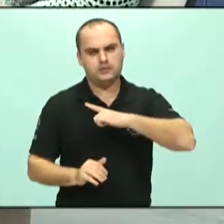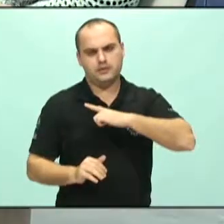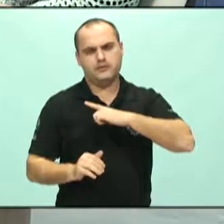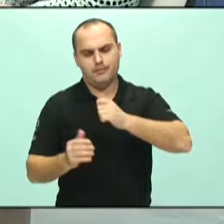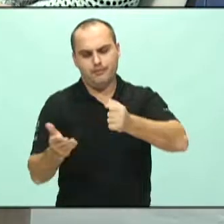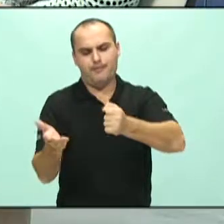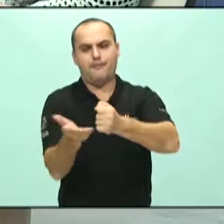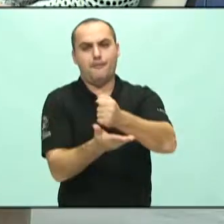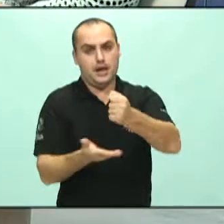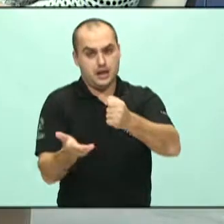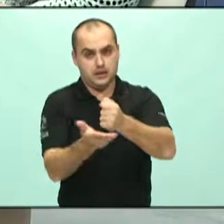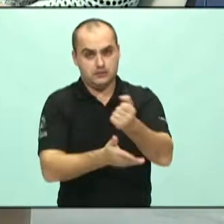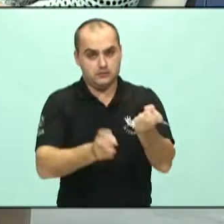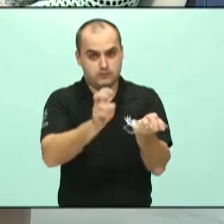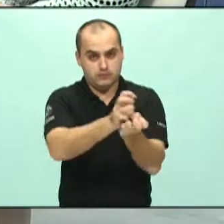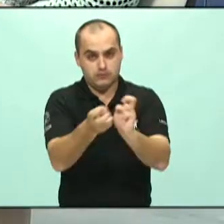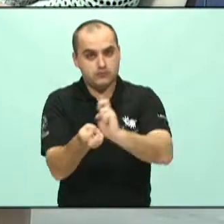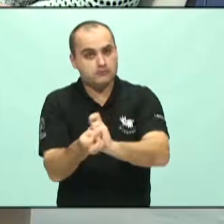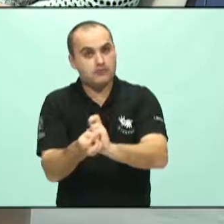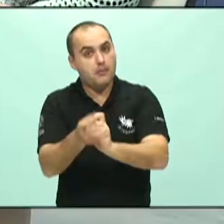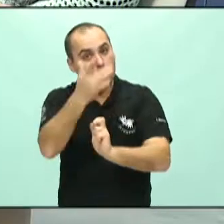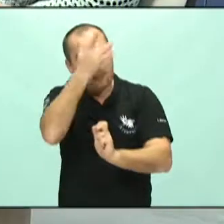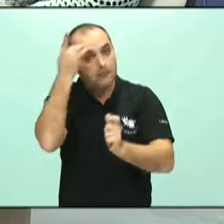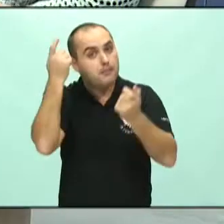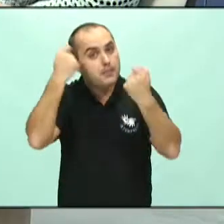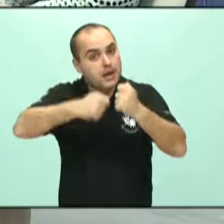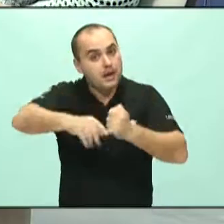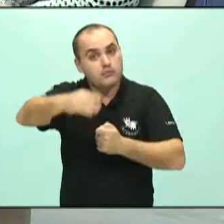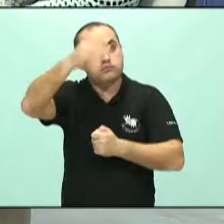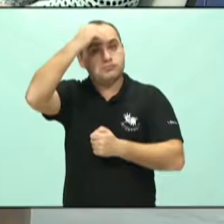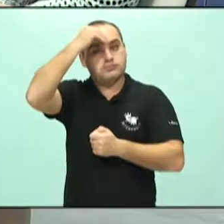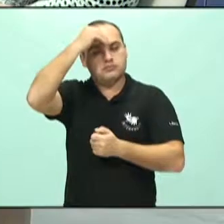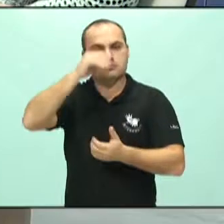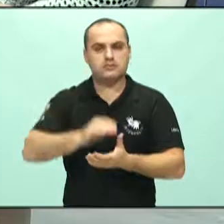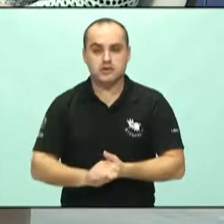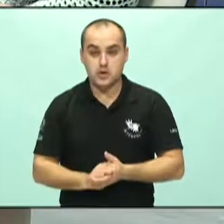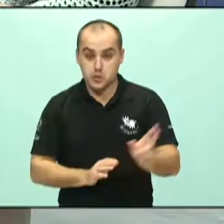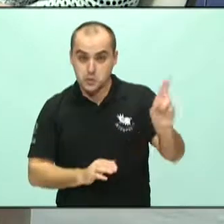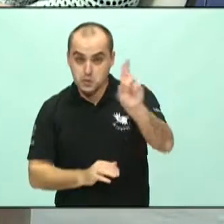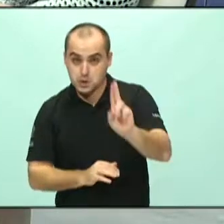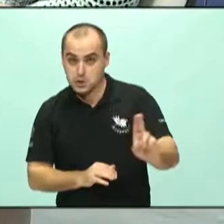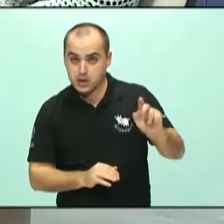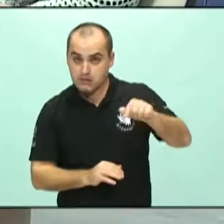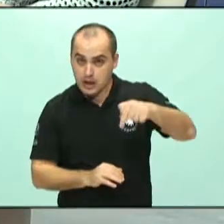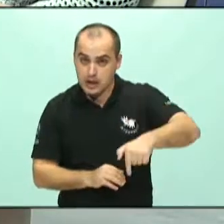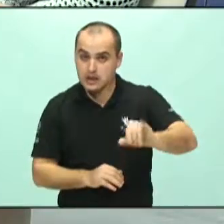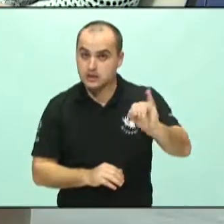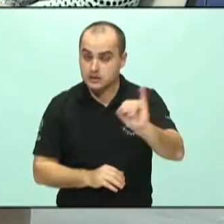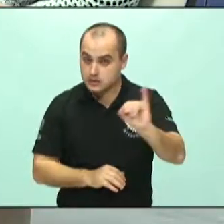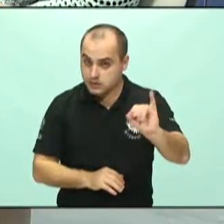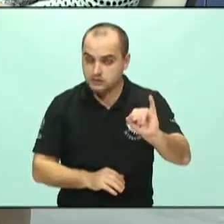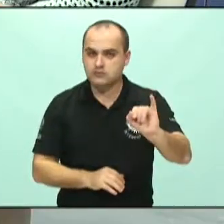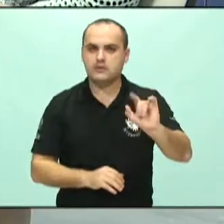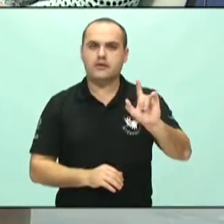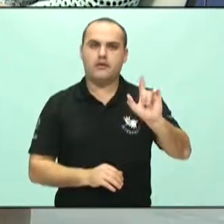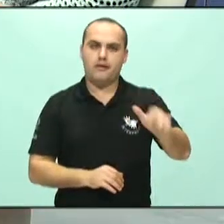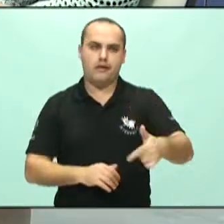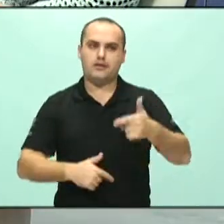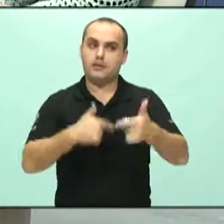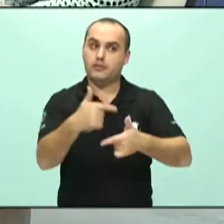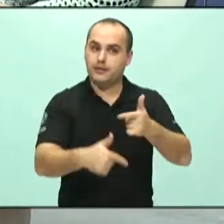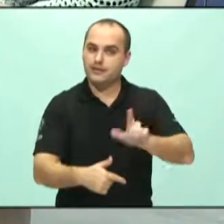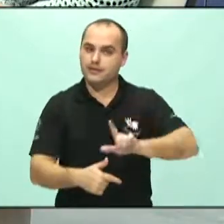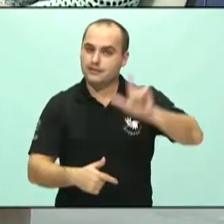capoeira, onde você vai ter que memorizar. O que é utilizado aqui em Itajaí, hoje é trabalhado na Espanha,